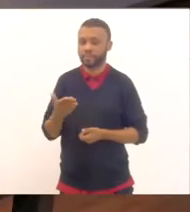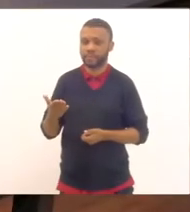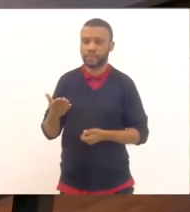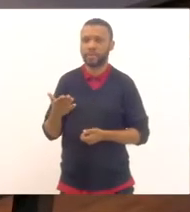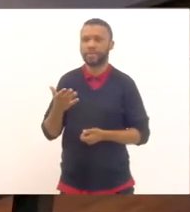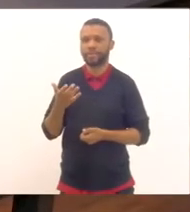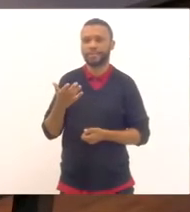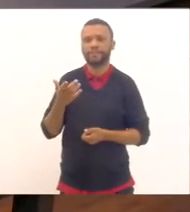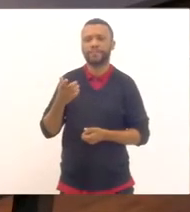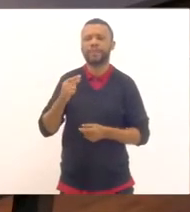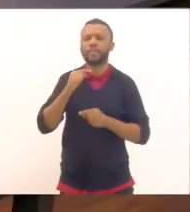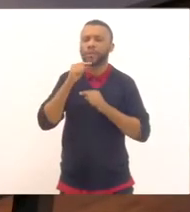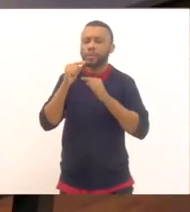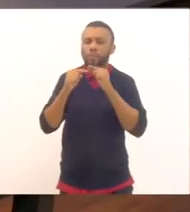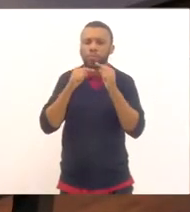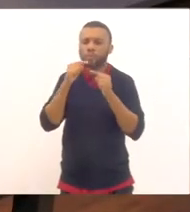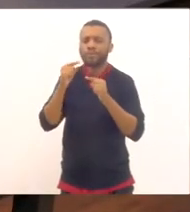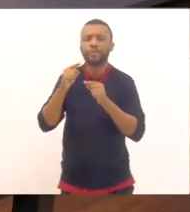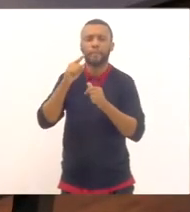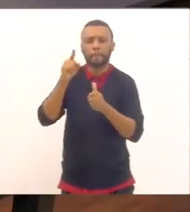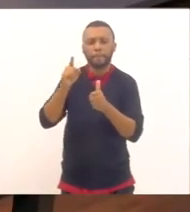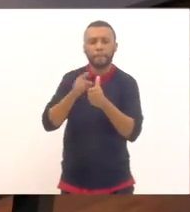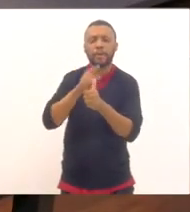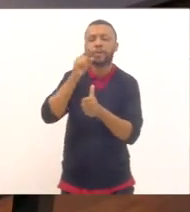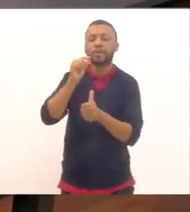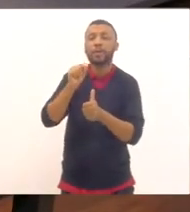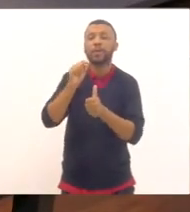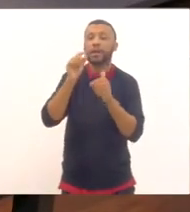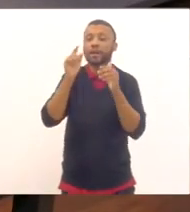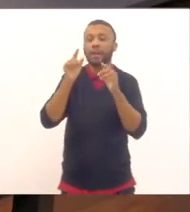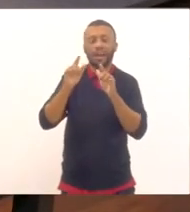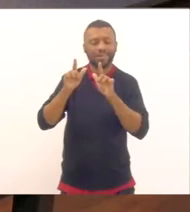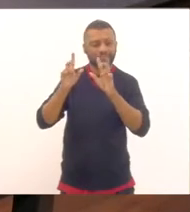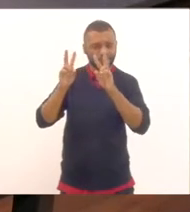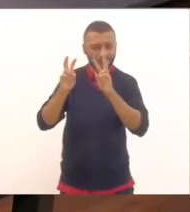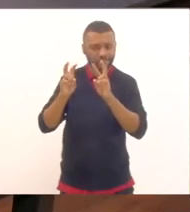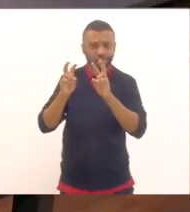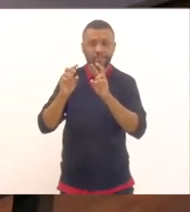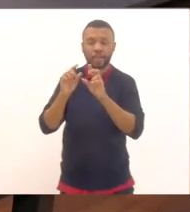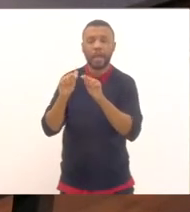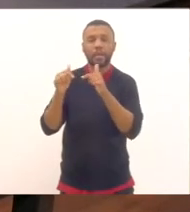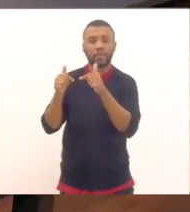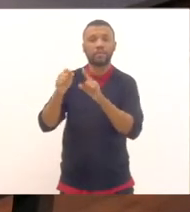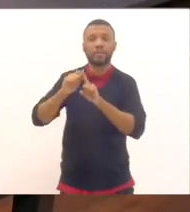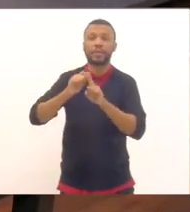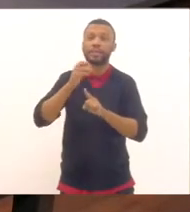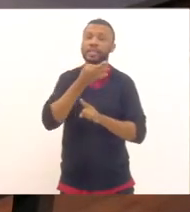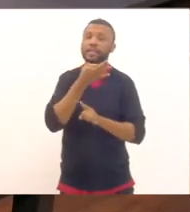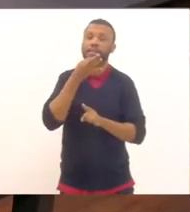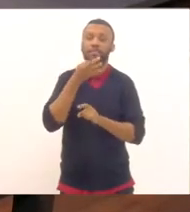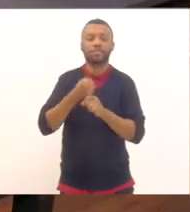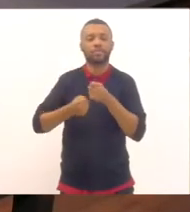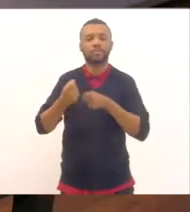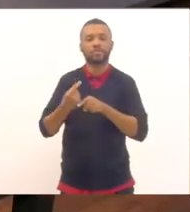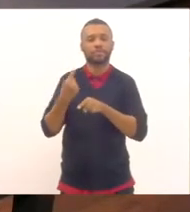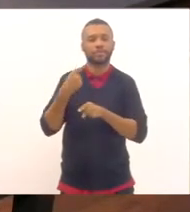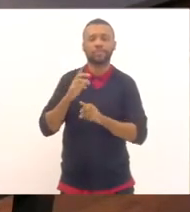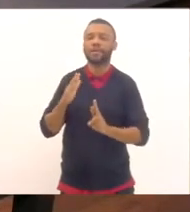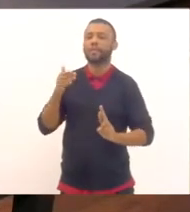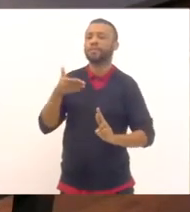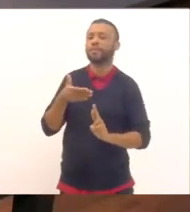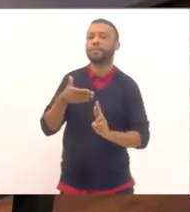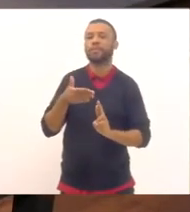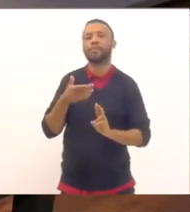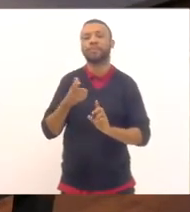queria só tirar uma dúvida primeiro a tal Força Tarefa de Setembro do ano passado Deus o fez diferença uma força-tarefa